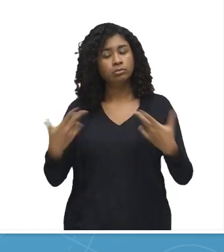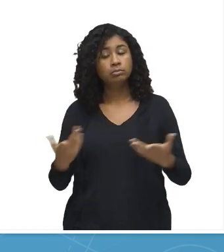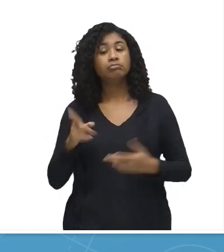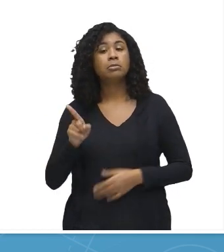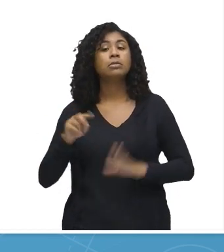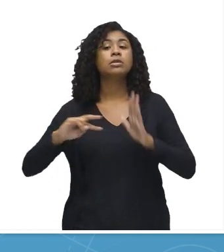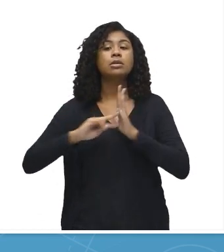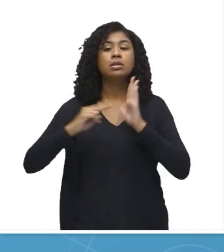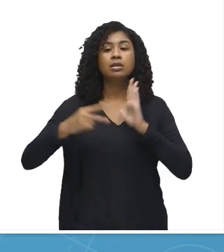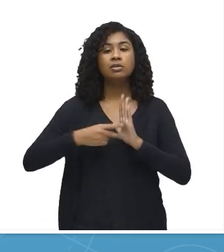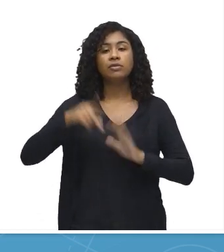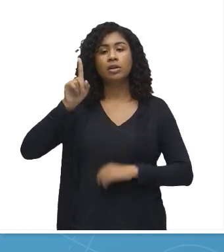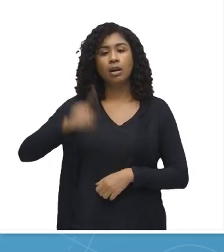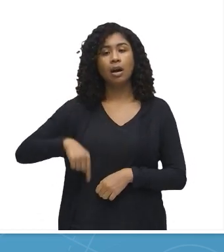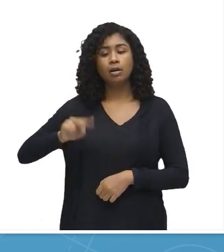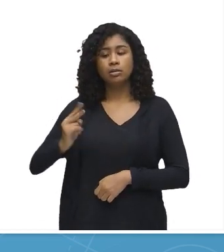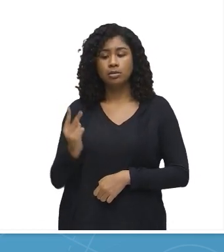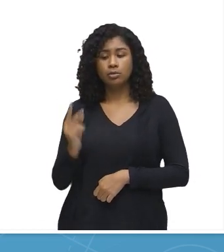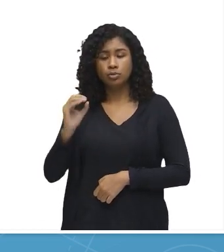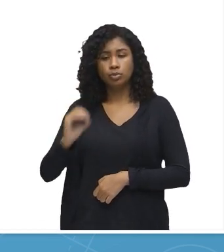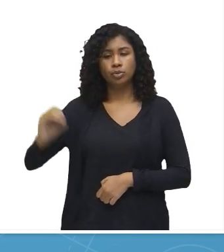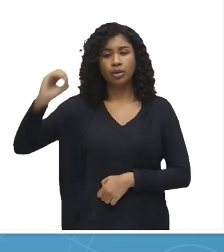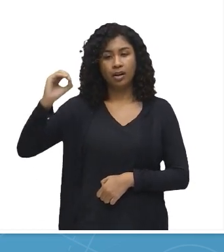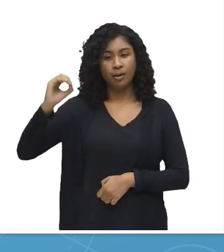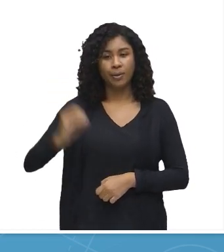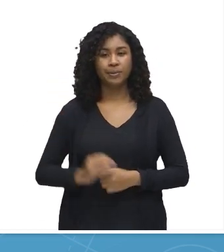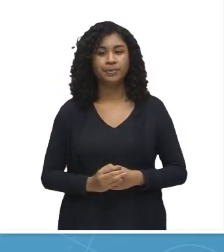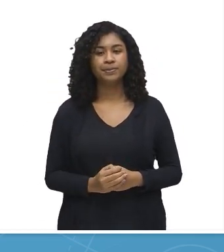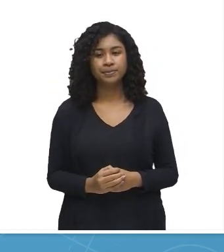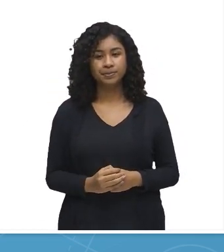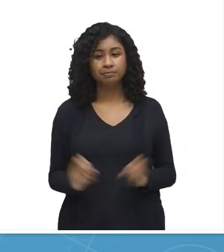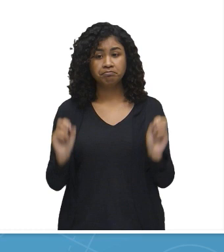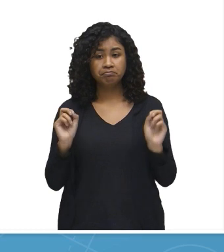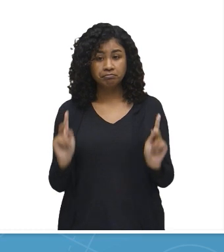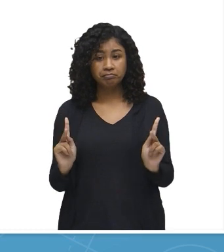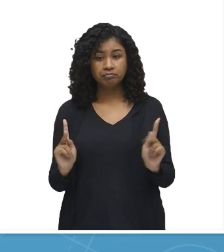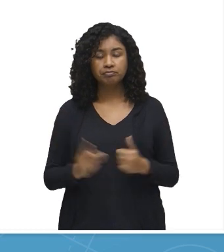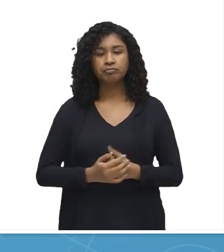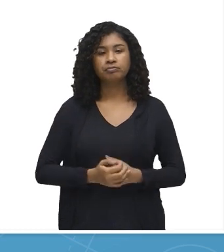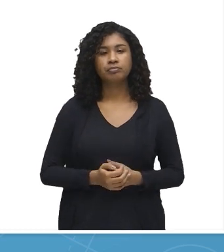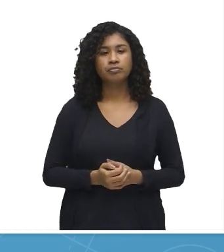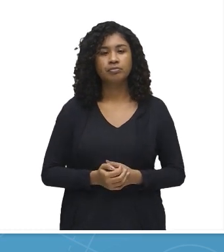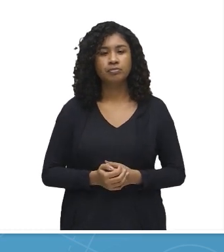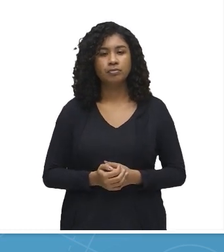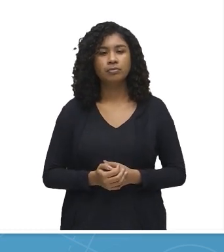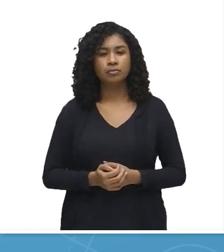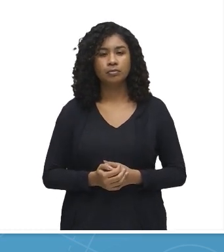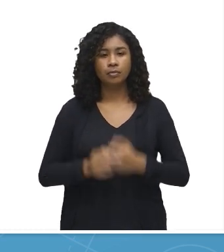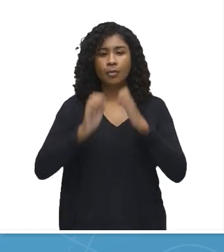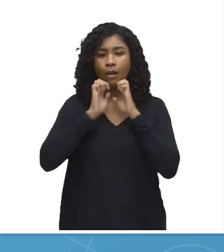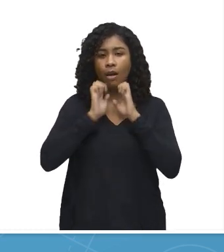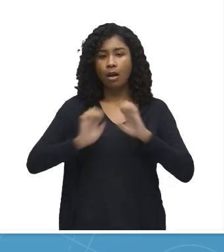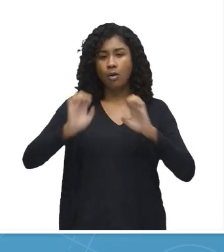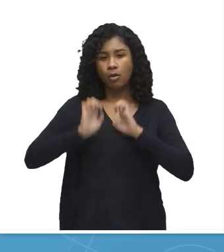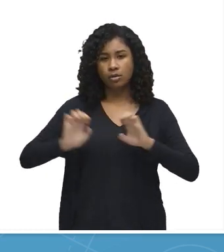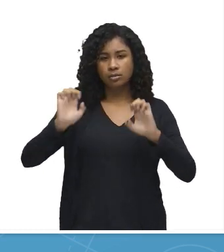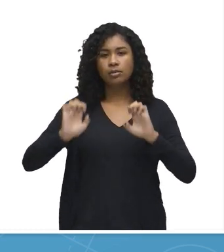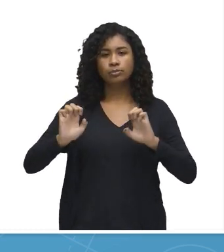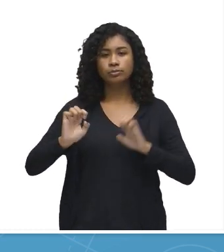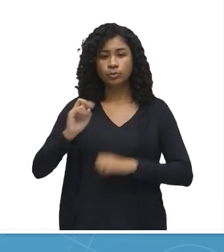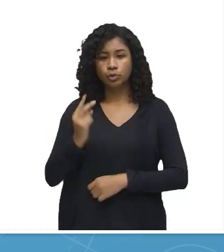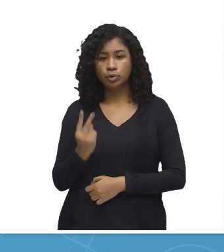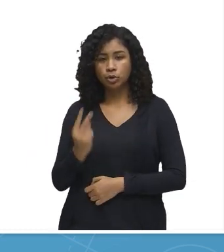segundo grau, tá? É a mesma coisa, tudo bem? Então, como vimos, uma equação do segundo grau tem o 2